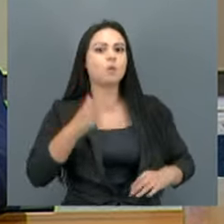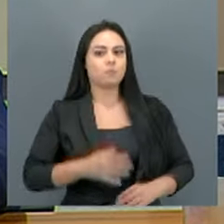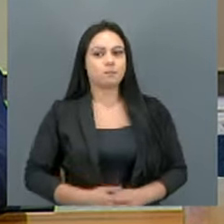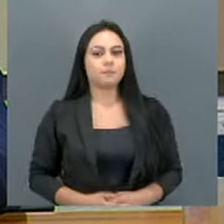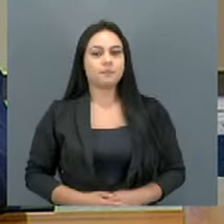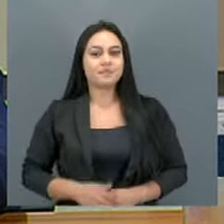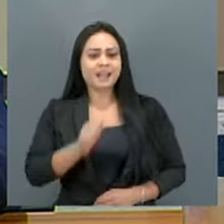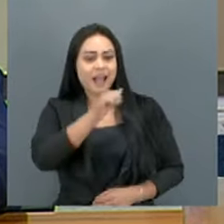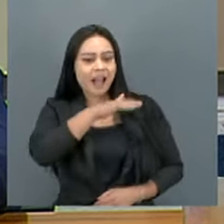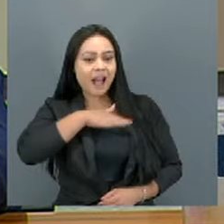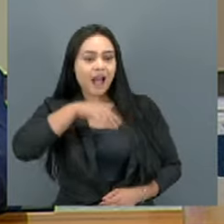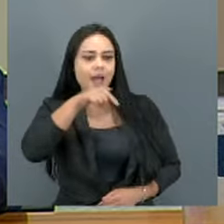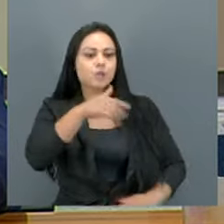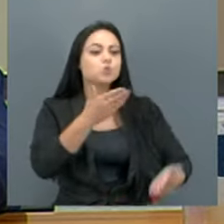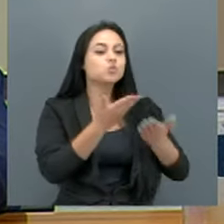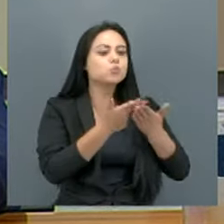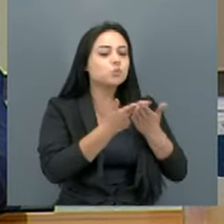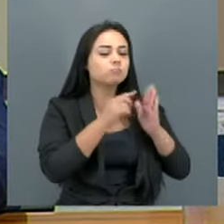a área de estudo,